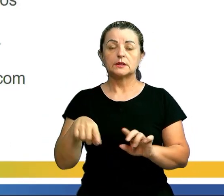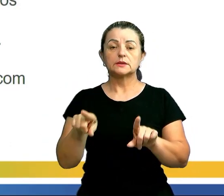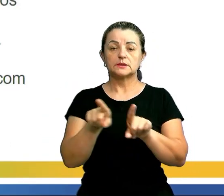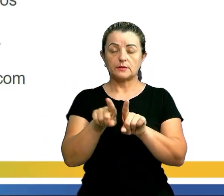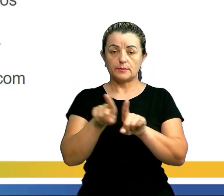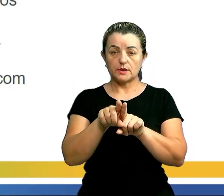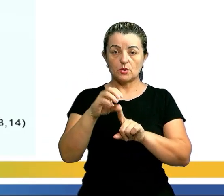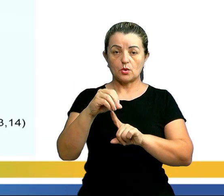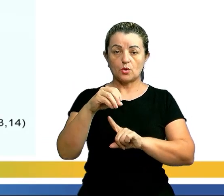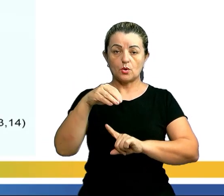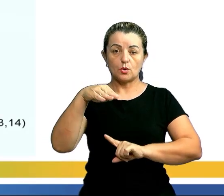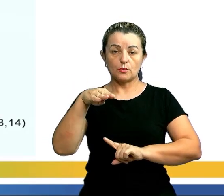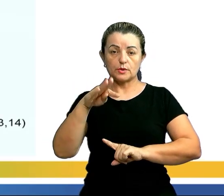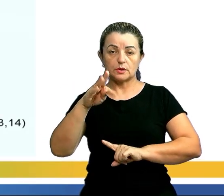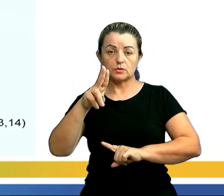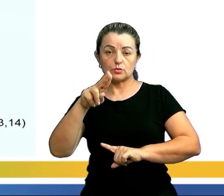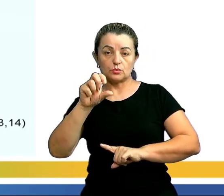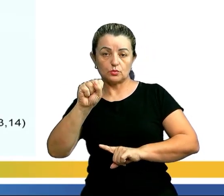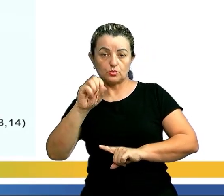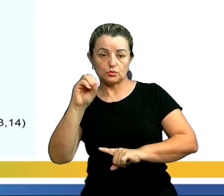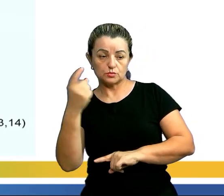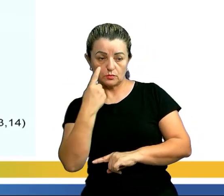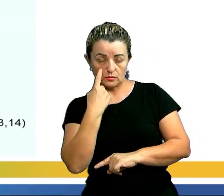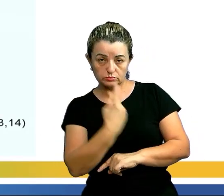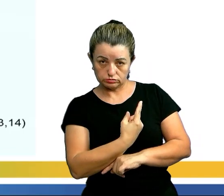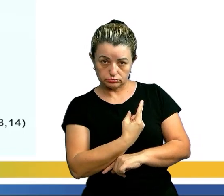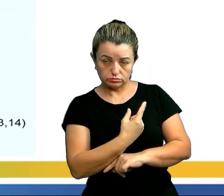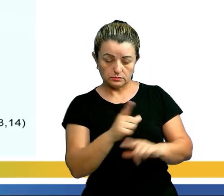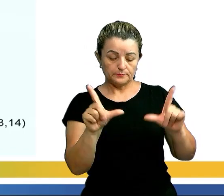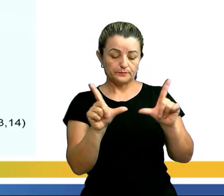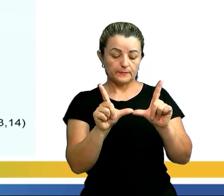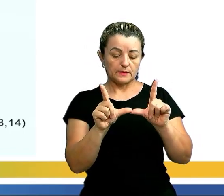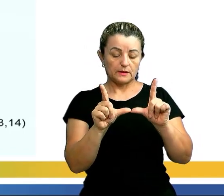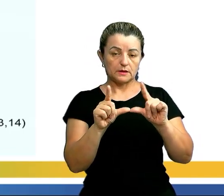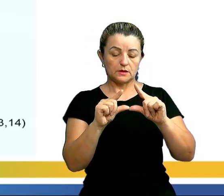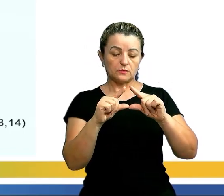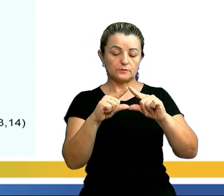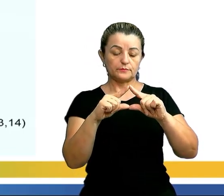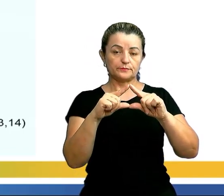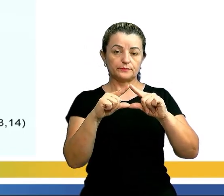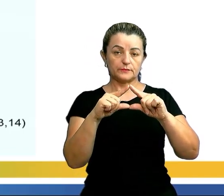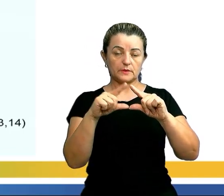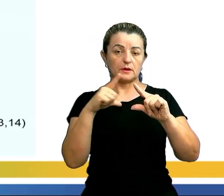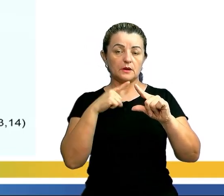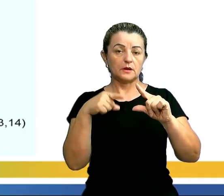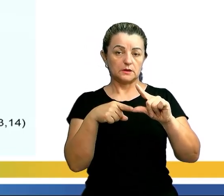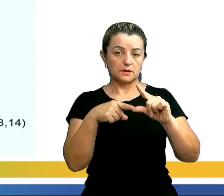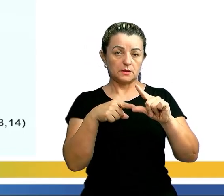obtusos, maiores que 90 graus. Olha aqui as figuras em relação às suas áreas. Nós temos